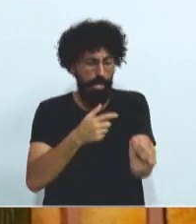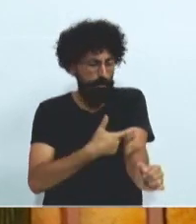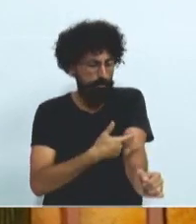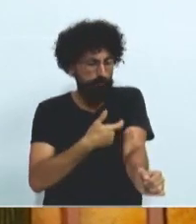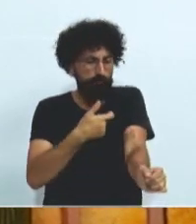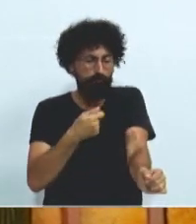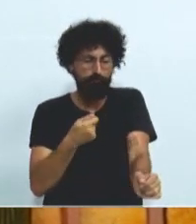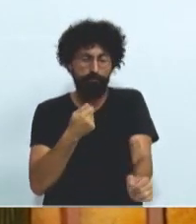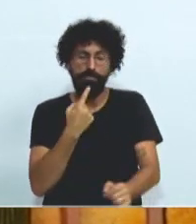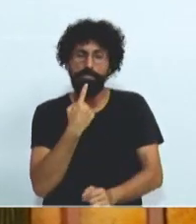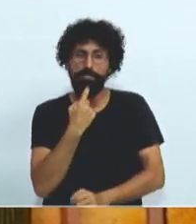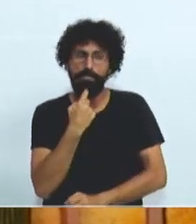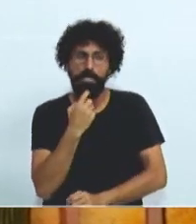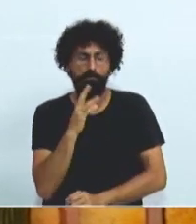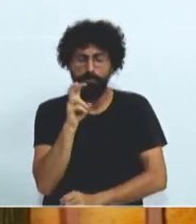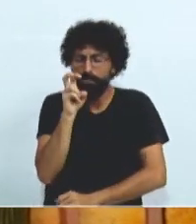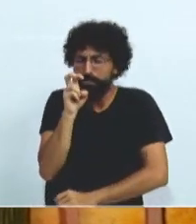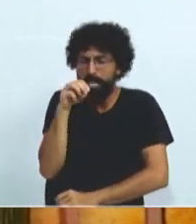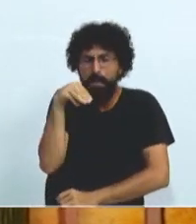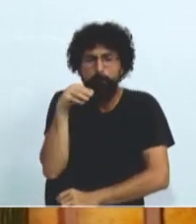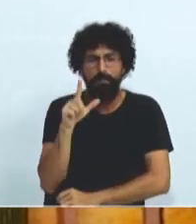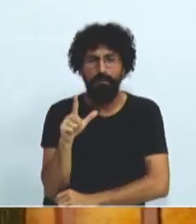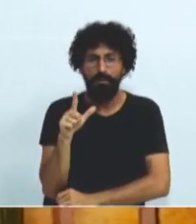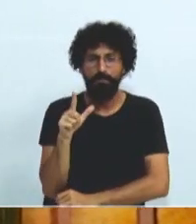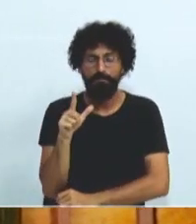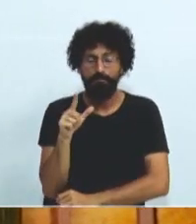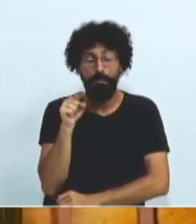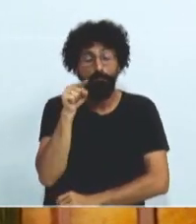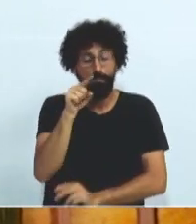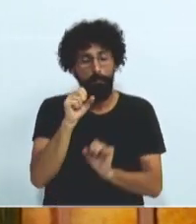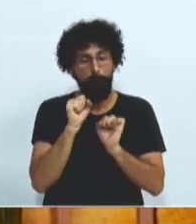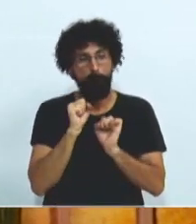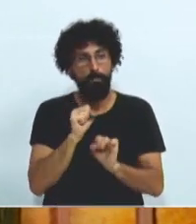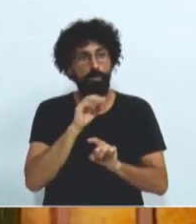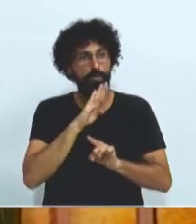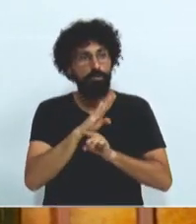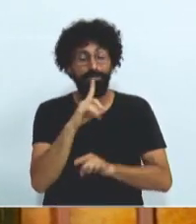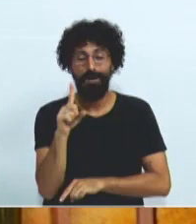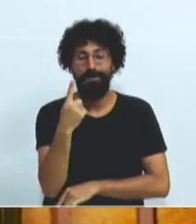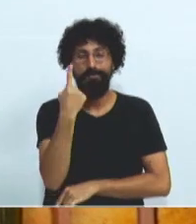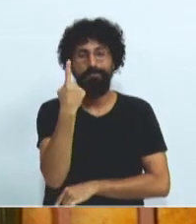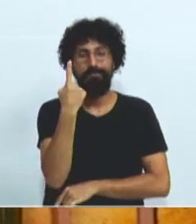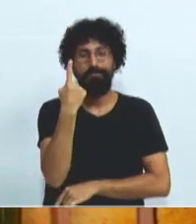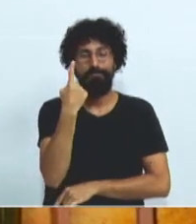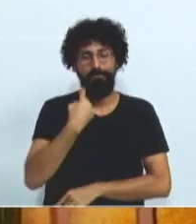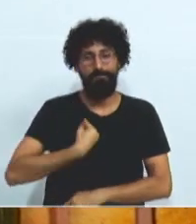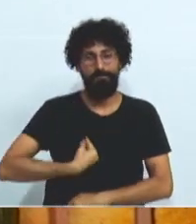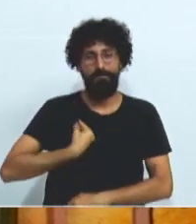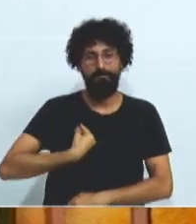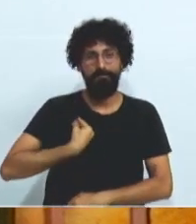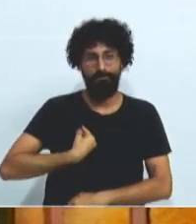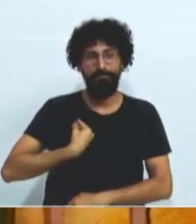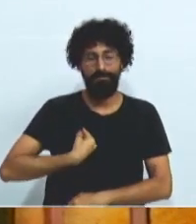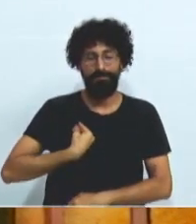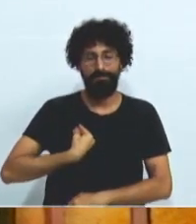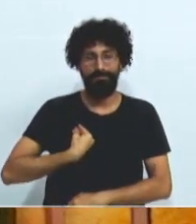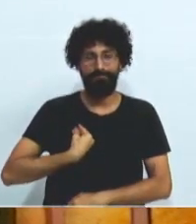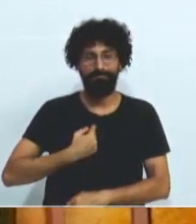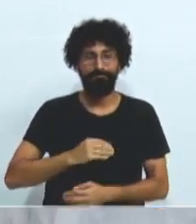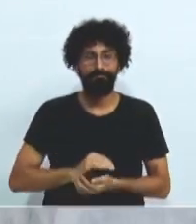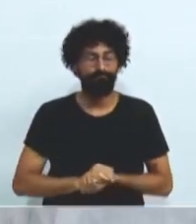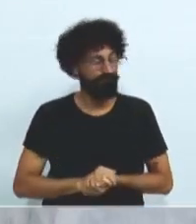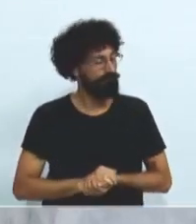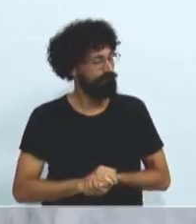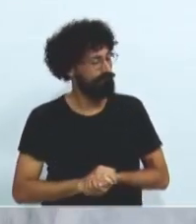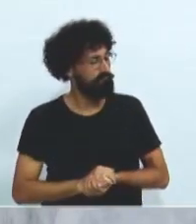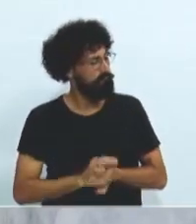um tubinho de 5 ml, e dessa forma você poderá salvar uma vida e fazer muitas pessoas felizes. Tá